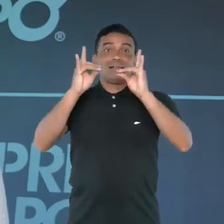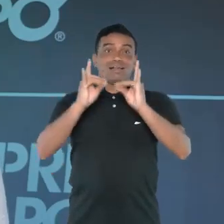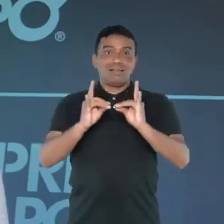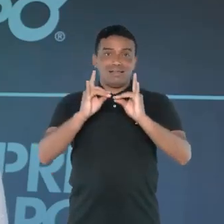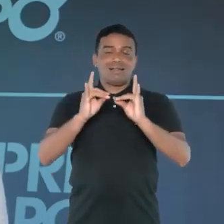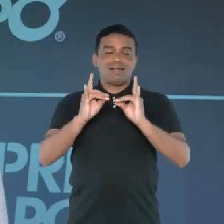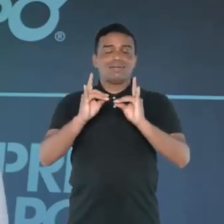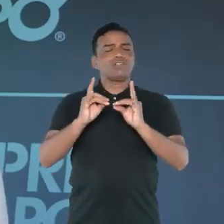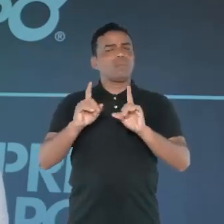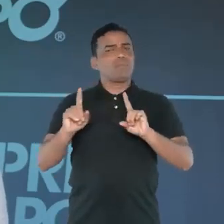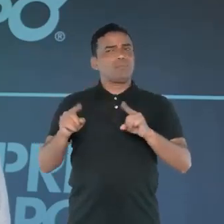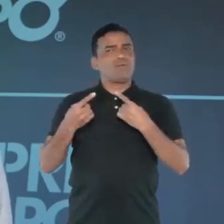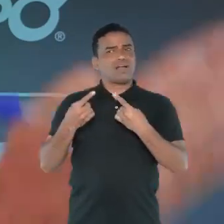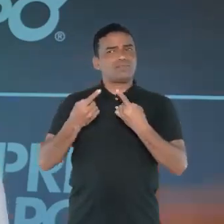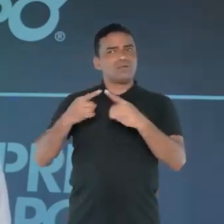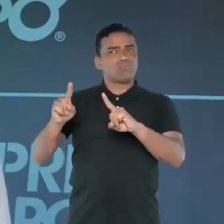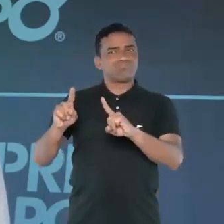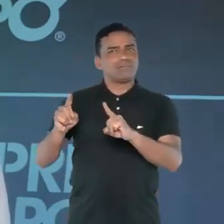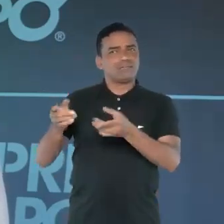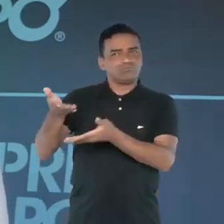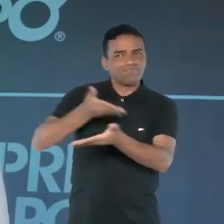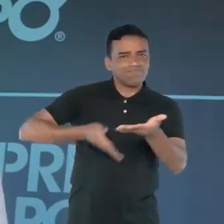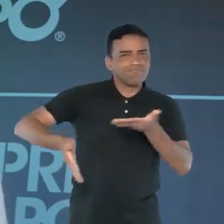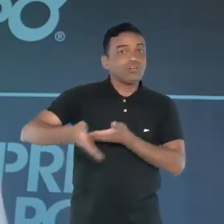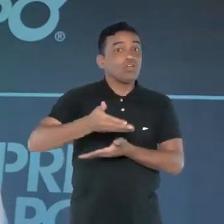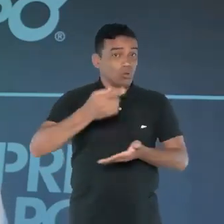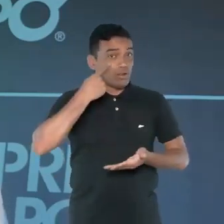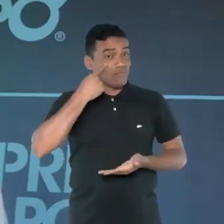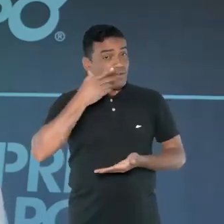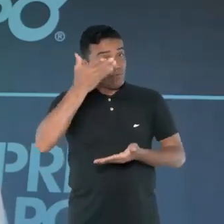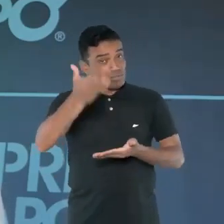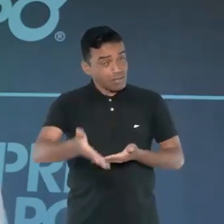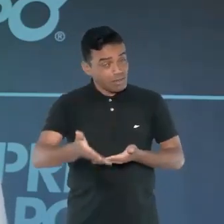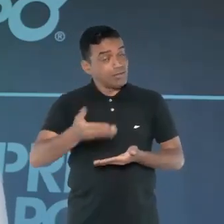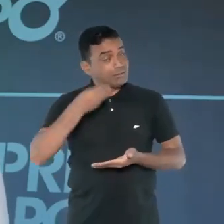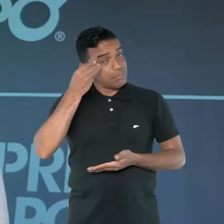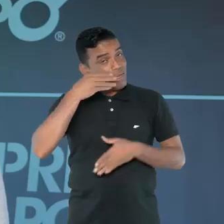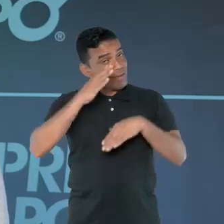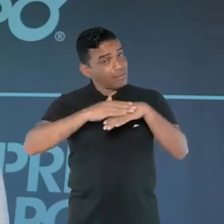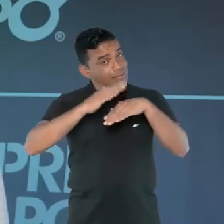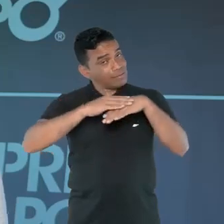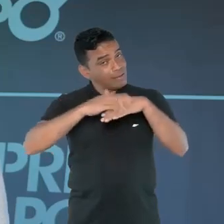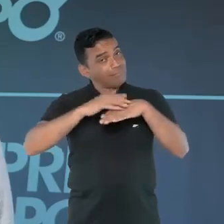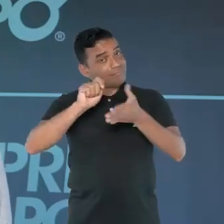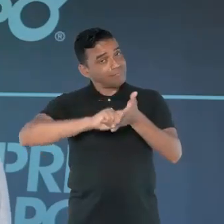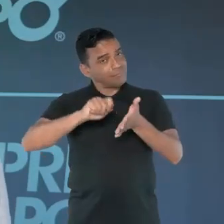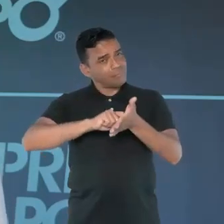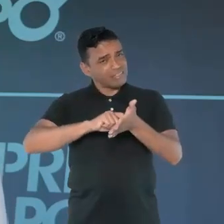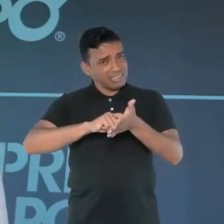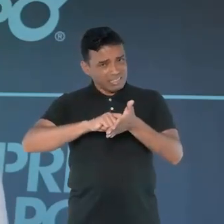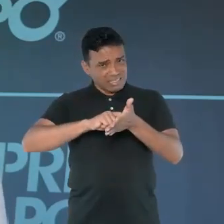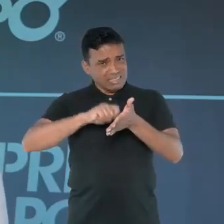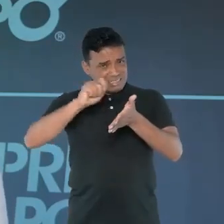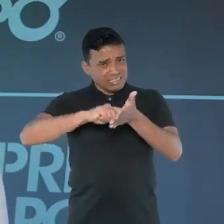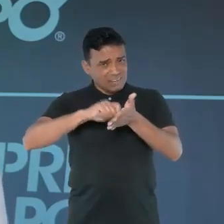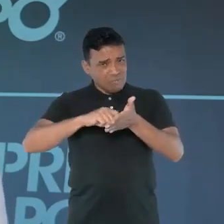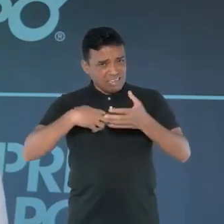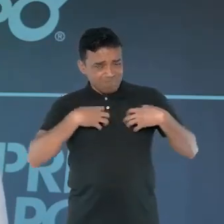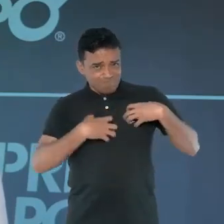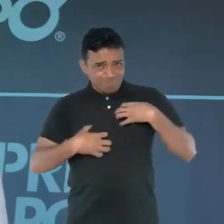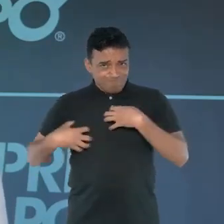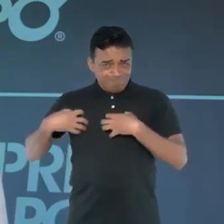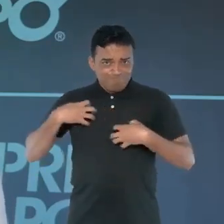aqui também uma provocação para dividir, que eu queria ouvir de você, escritor, né? Escrever dói? Como é